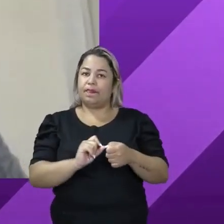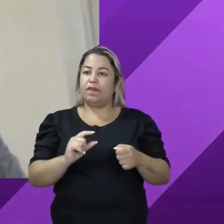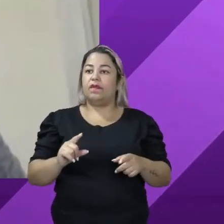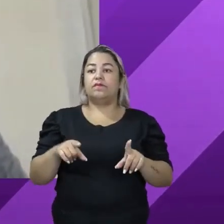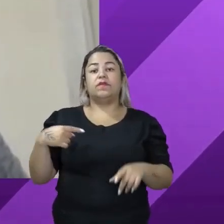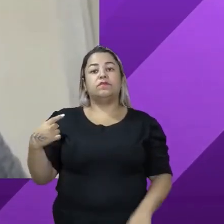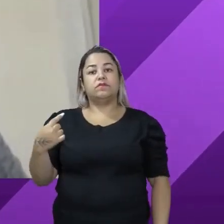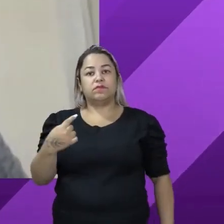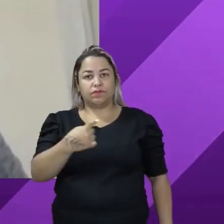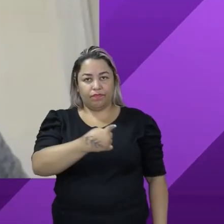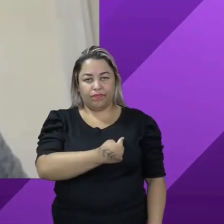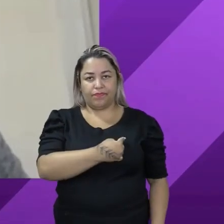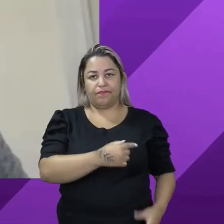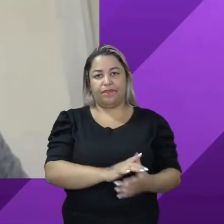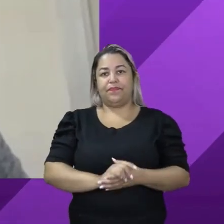que